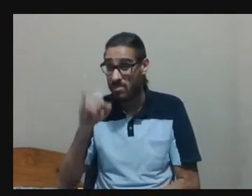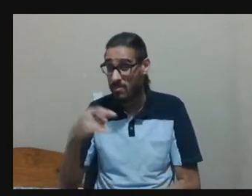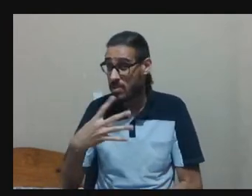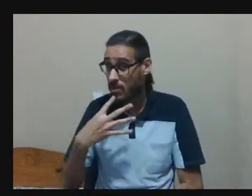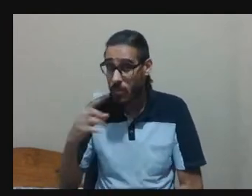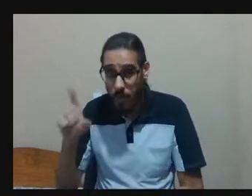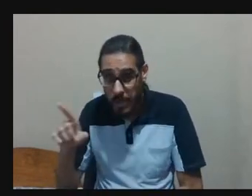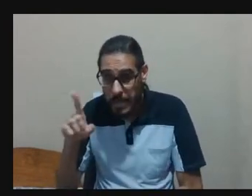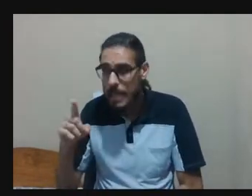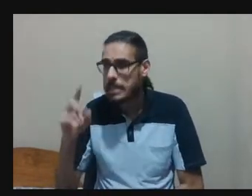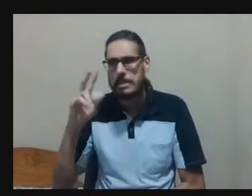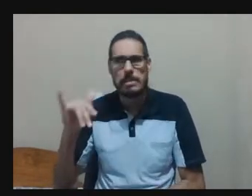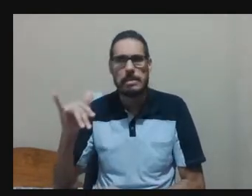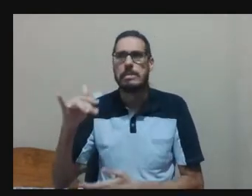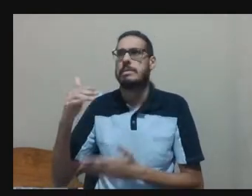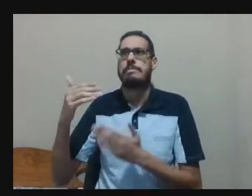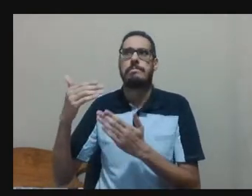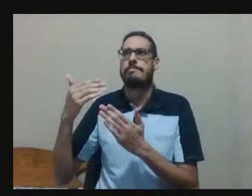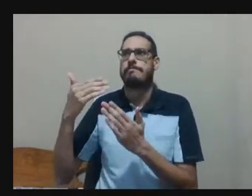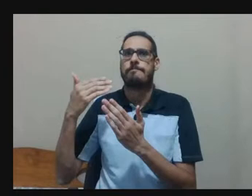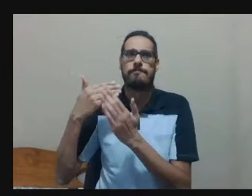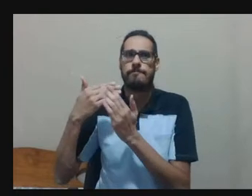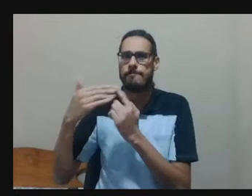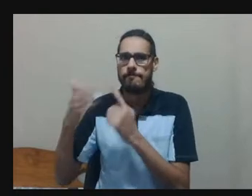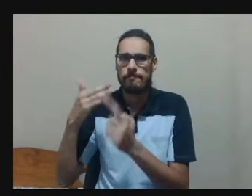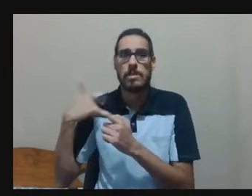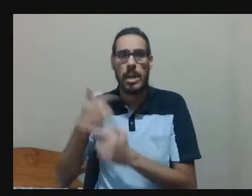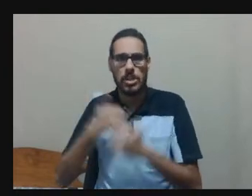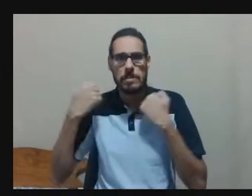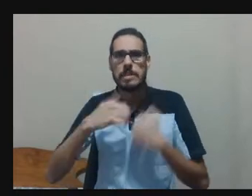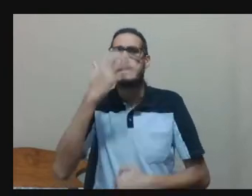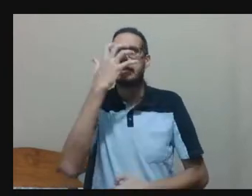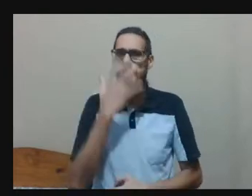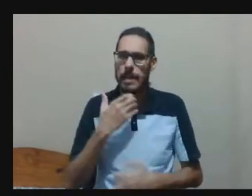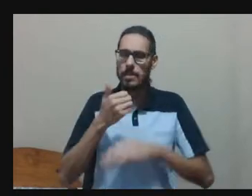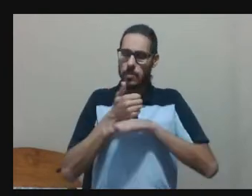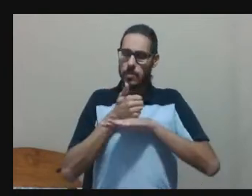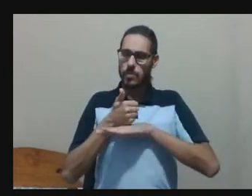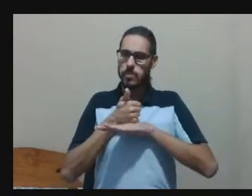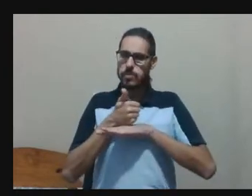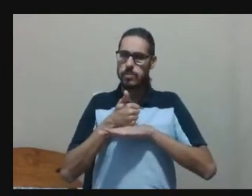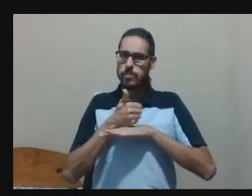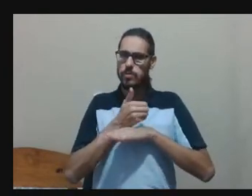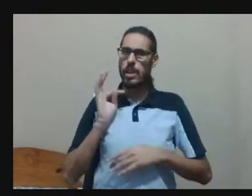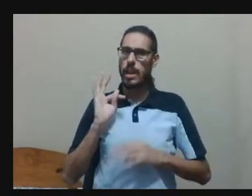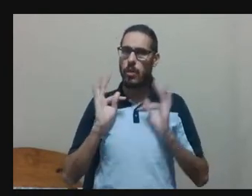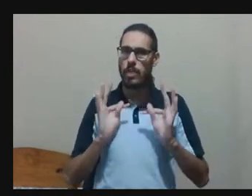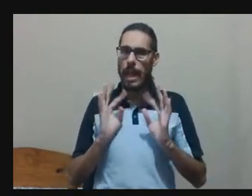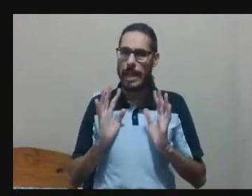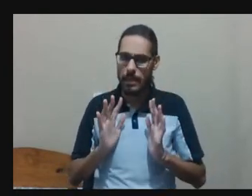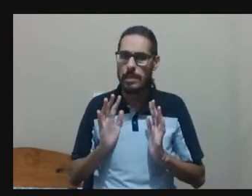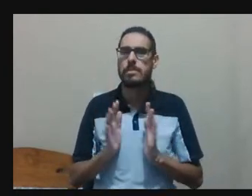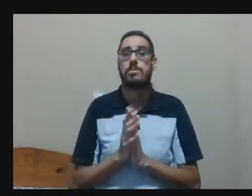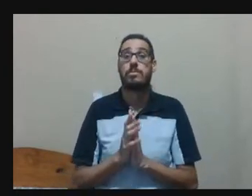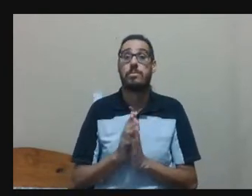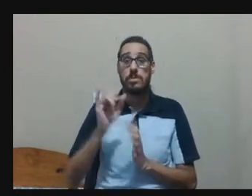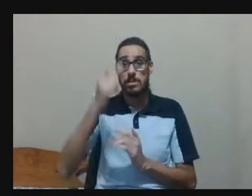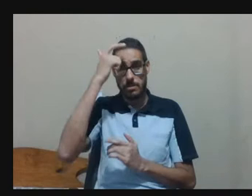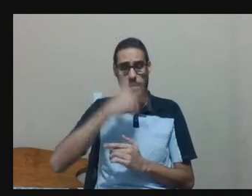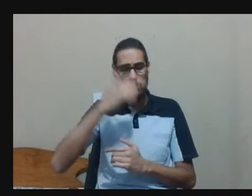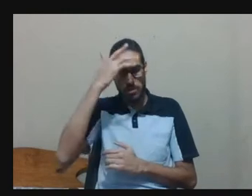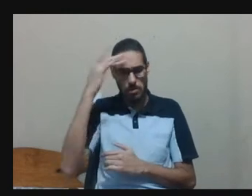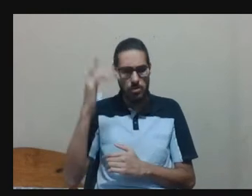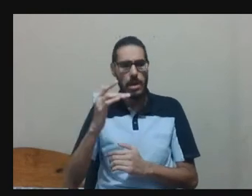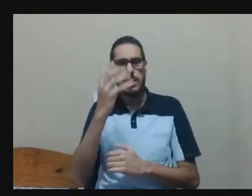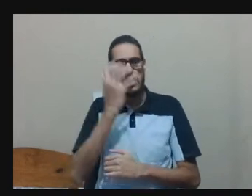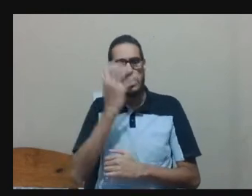Você tem que ser sério, profissional, técnico. Isso é fundamental. E se nós não tivermos a retirar uma pessoa séria, competente e técnica, não